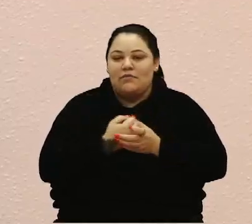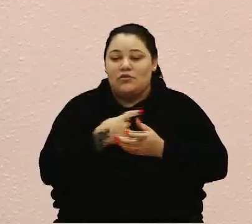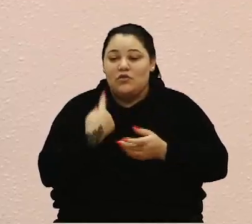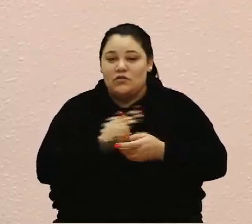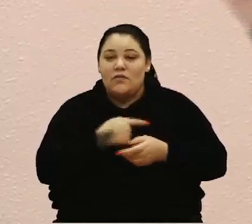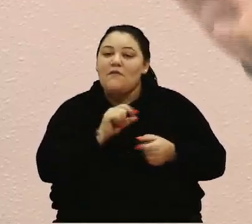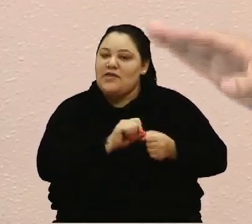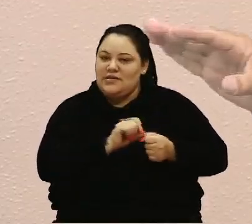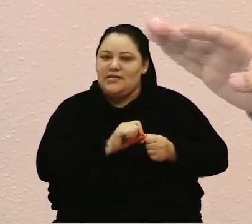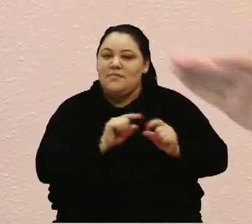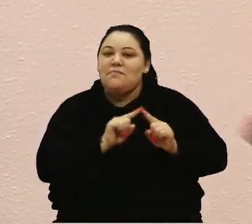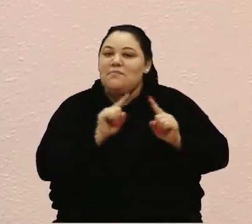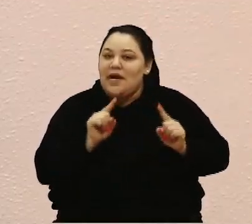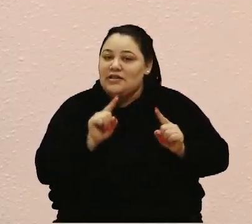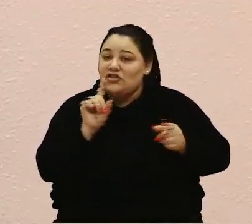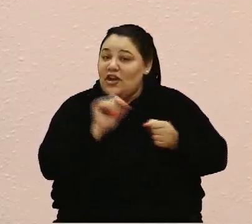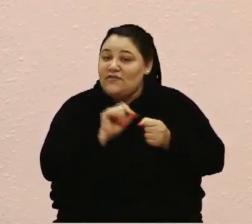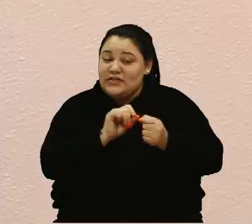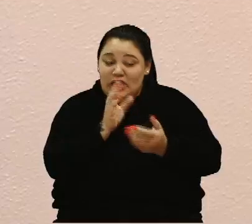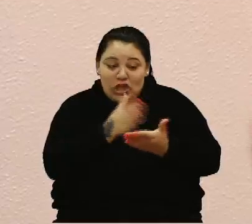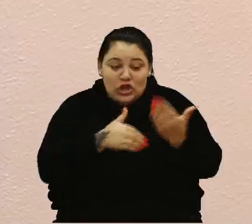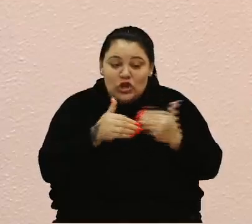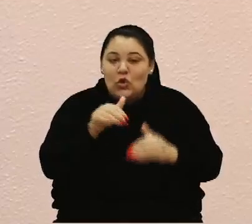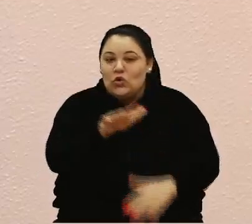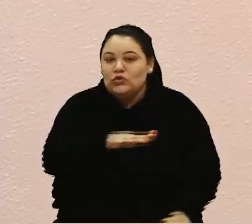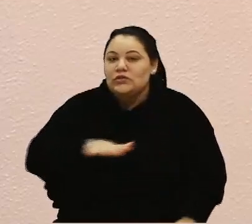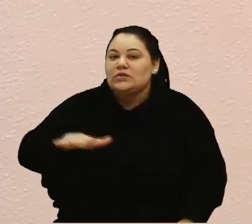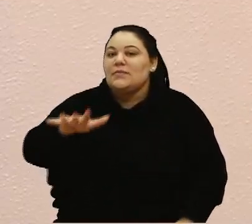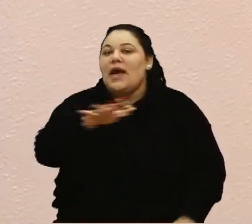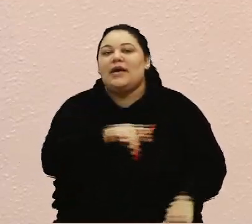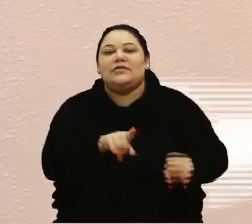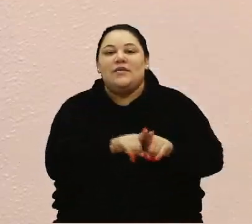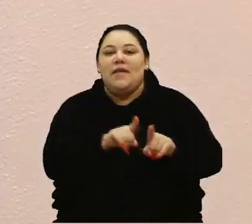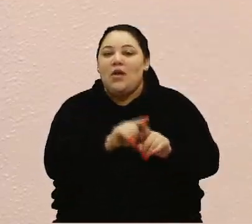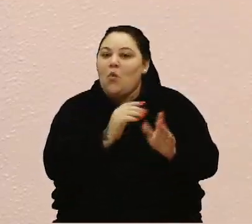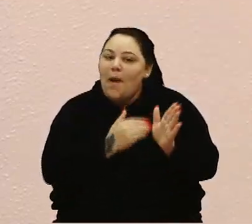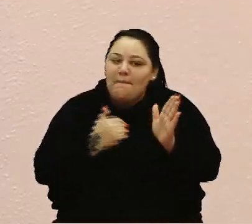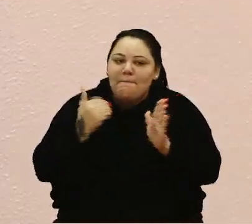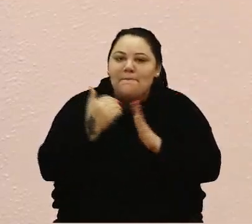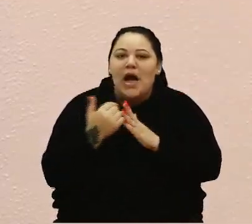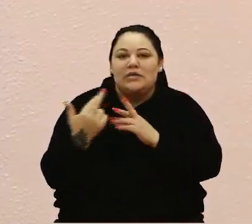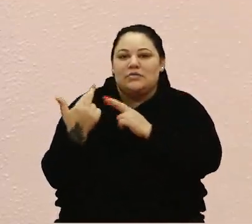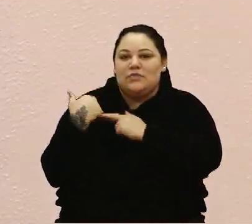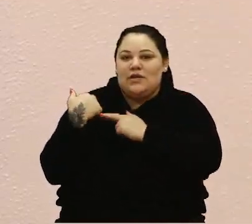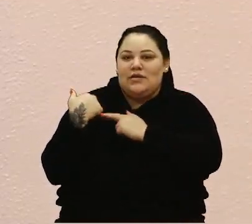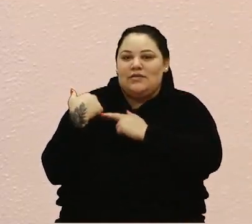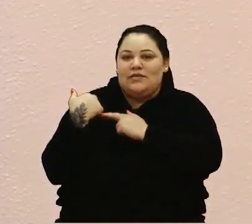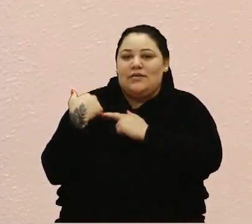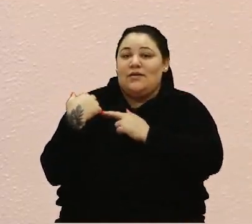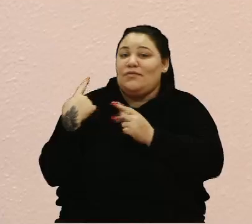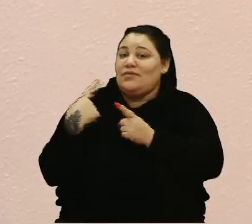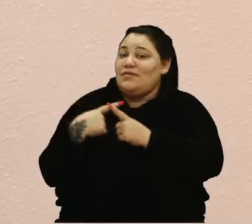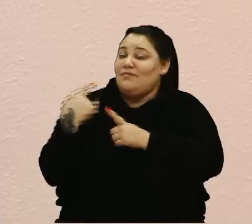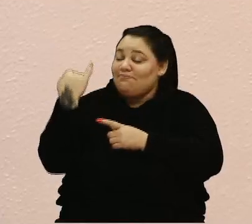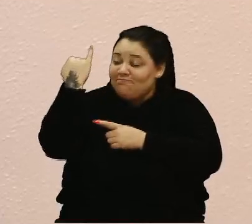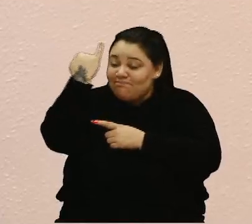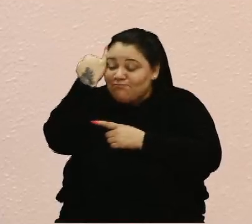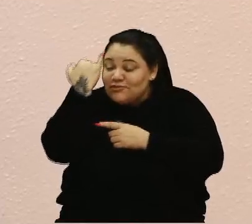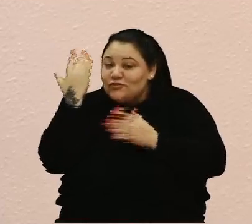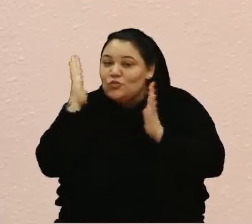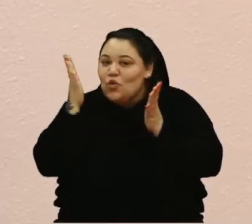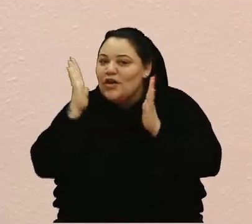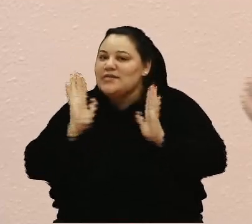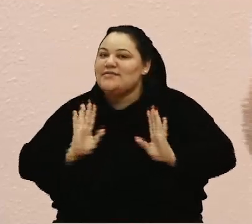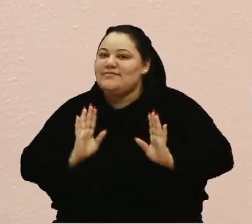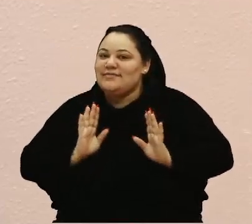mas vamos fazer em todos os espaços e com a máxima responsabilidade. Senão é hipocrisia. E dá para ser